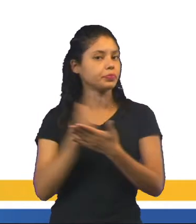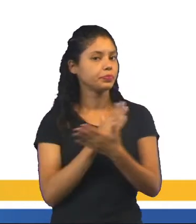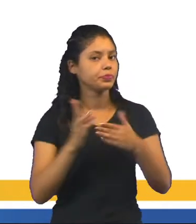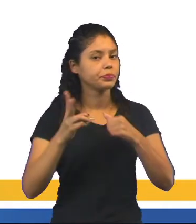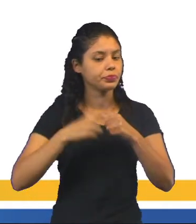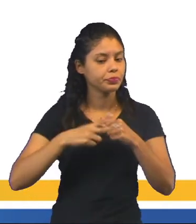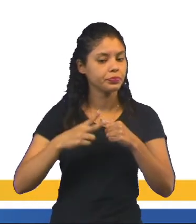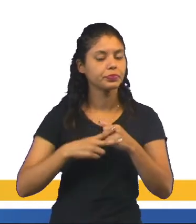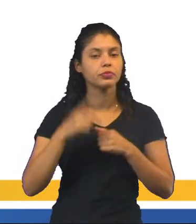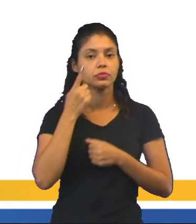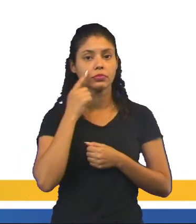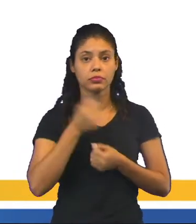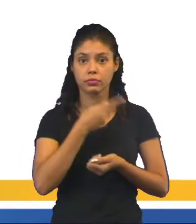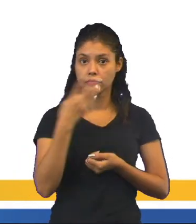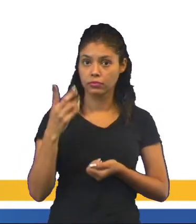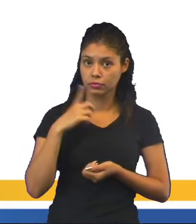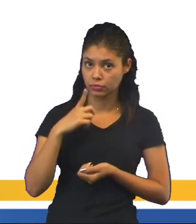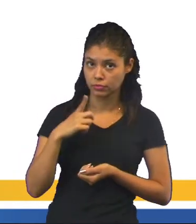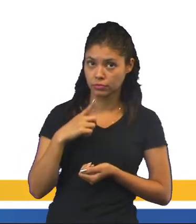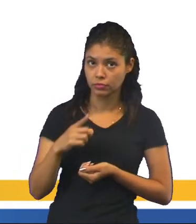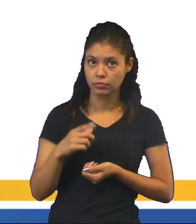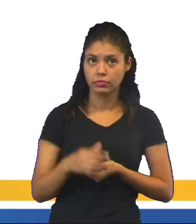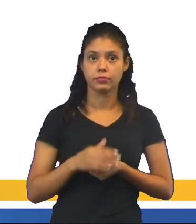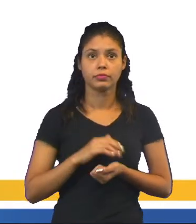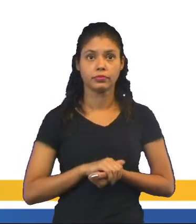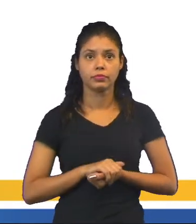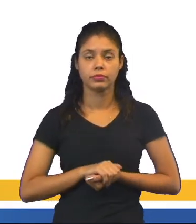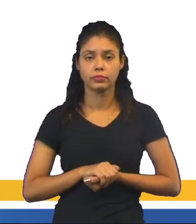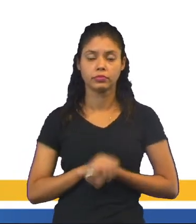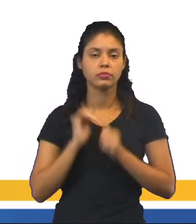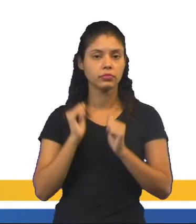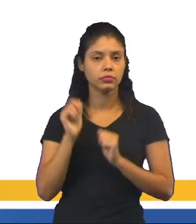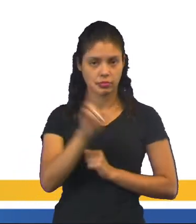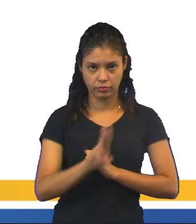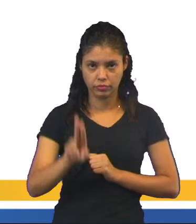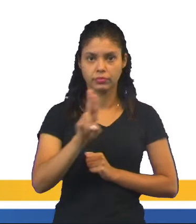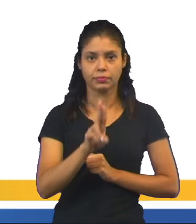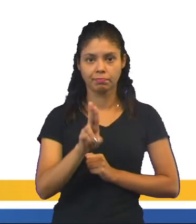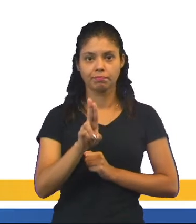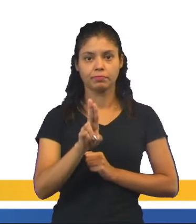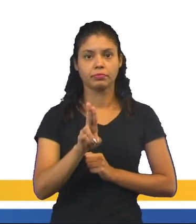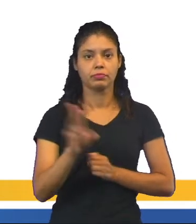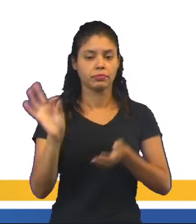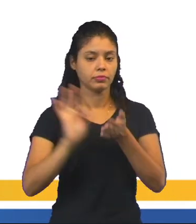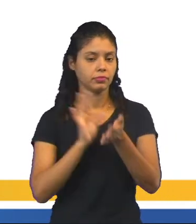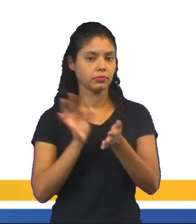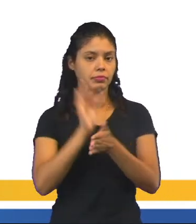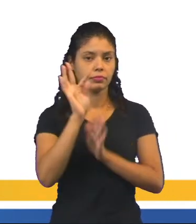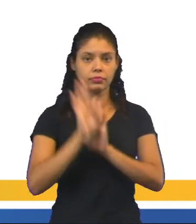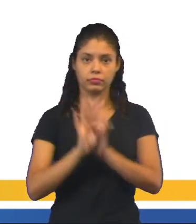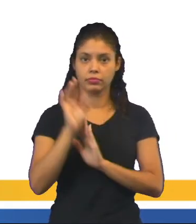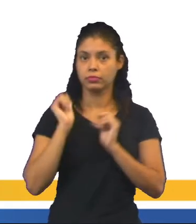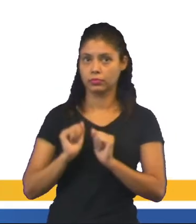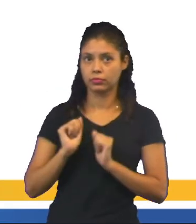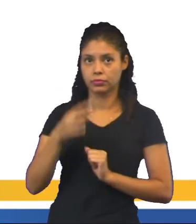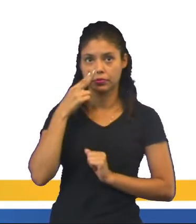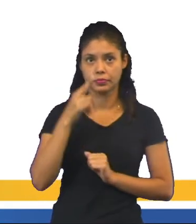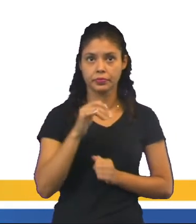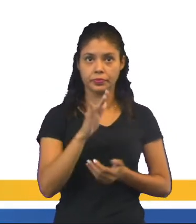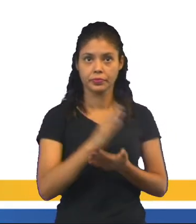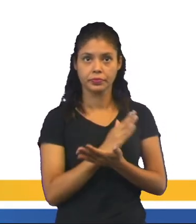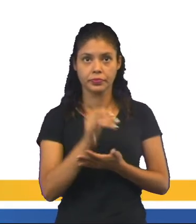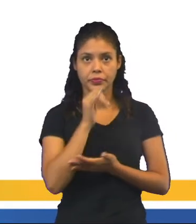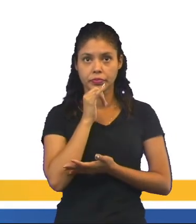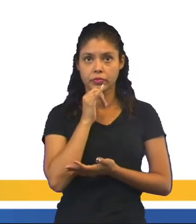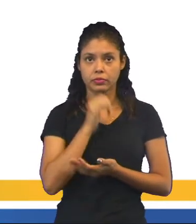alguns verbos, olha só quantos verbos nós temos de enunciação, que podem ser usados na escrita ou no texto, que a gente pode ver alguns